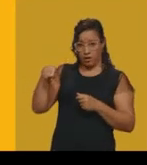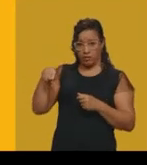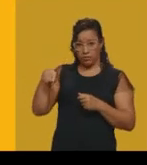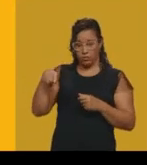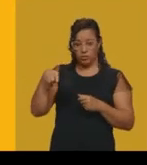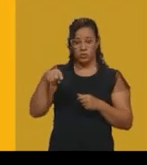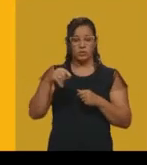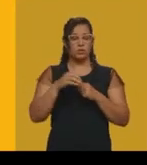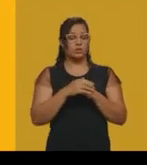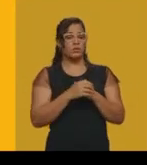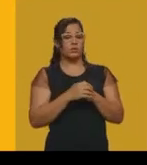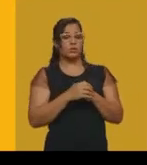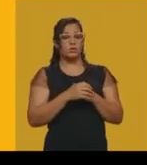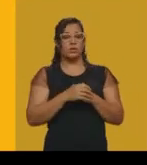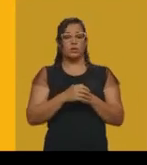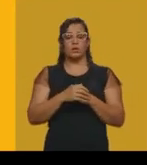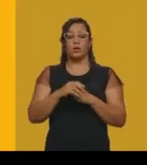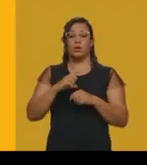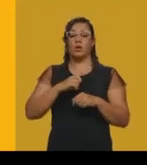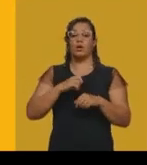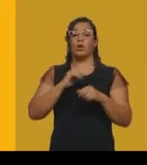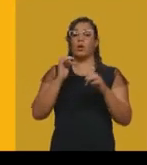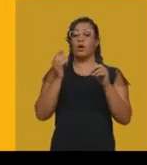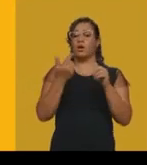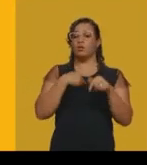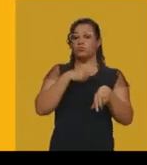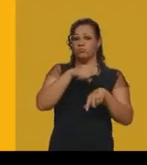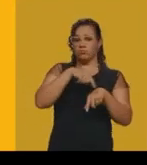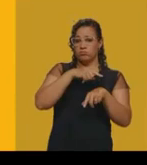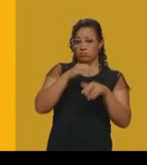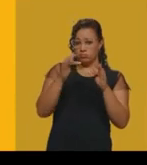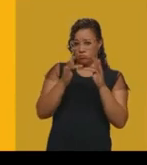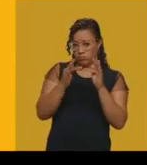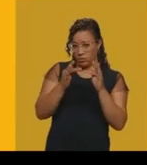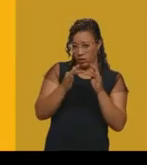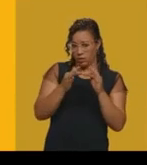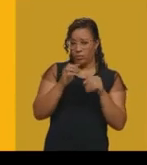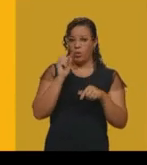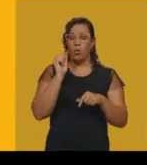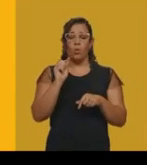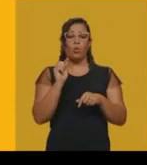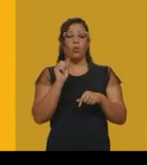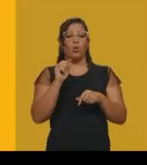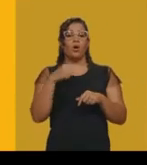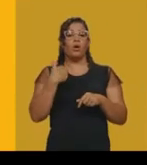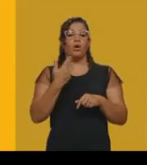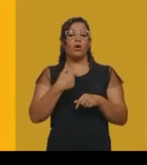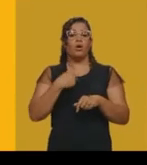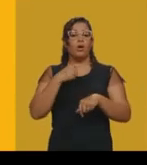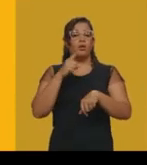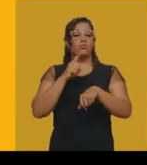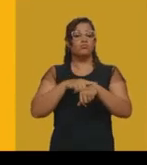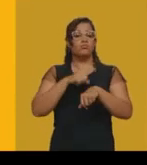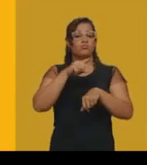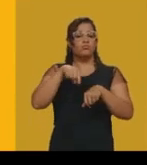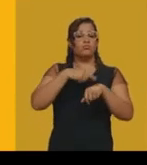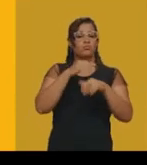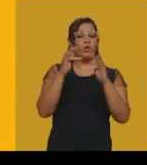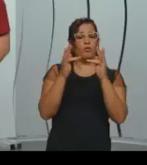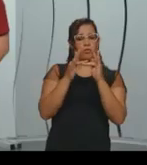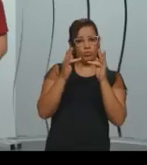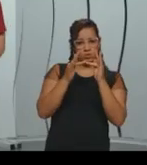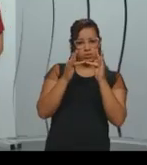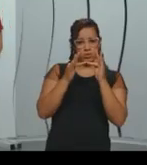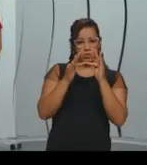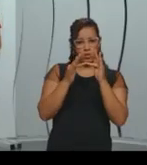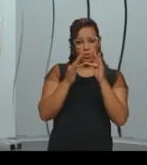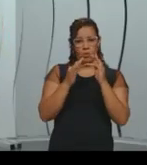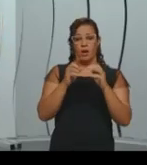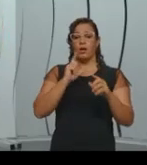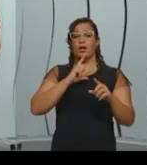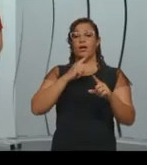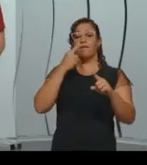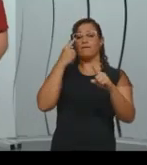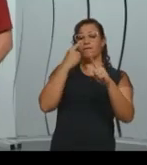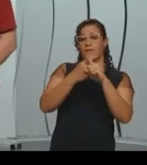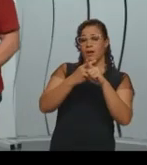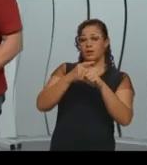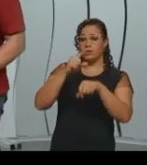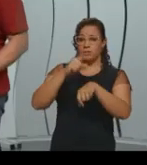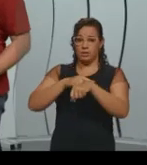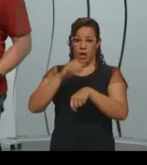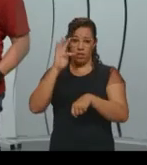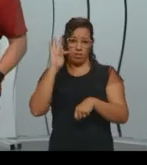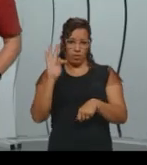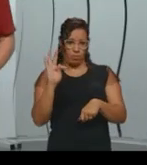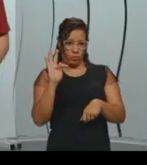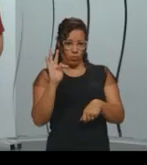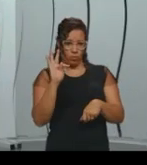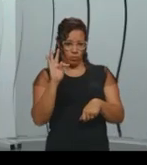perdão, de posição versus tempo. É um gráfico que representa a função horária da posição versus tempo. É uma função de segundo